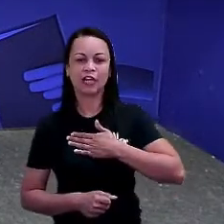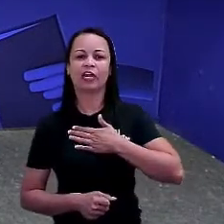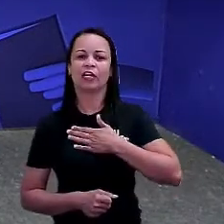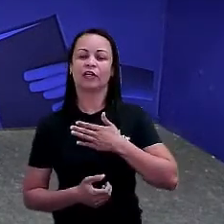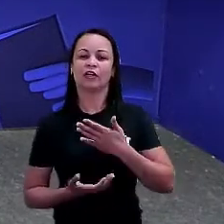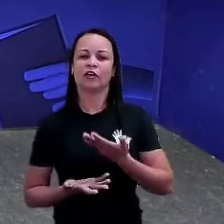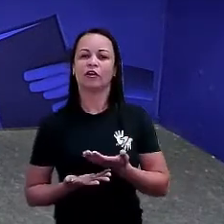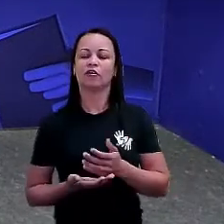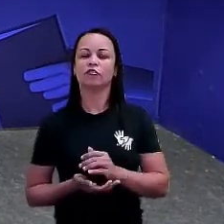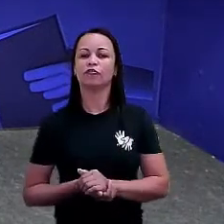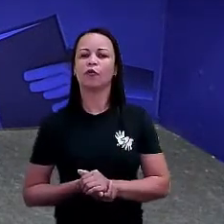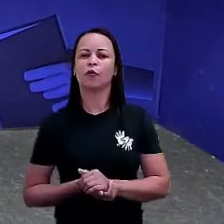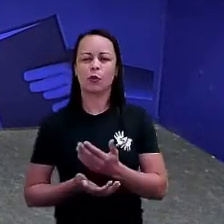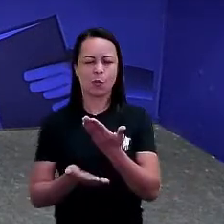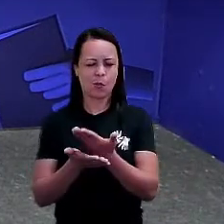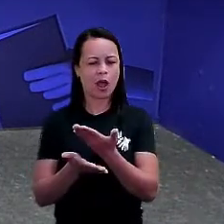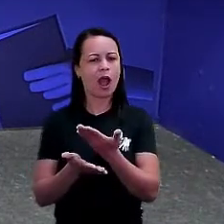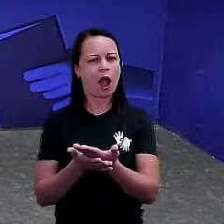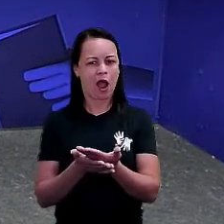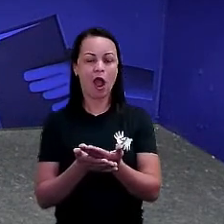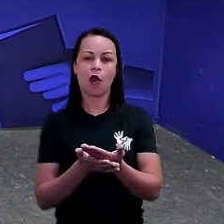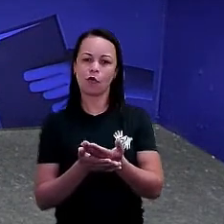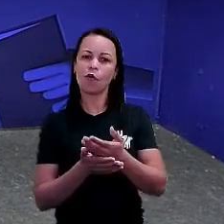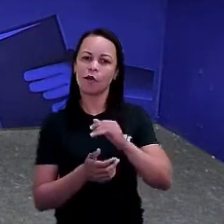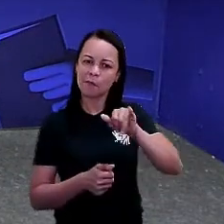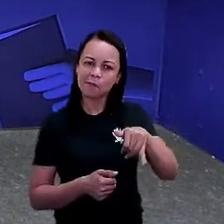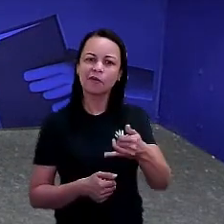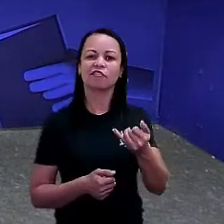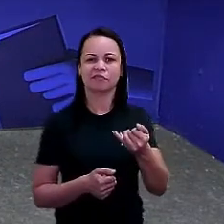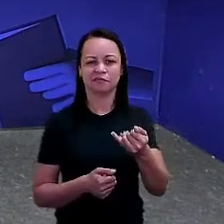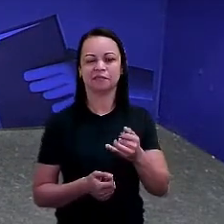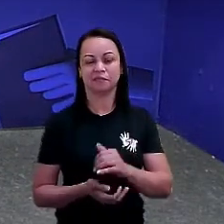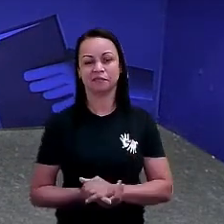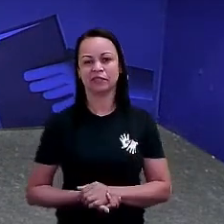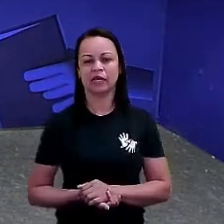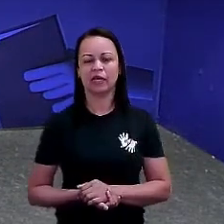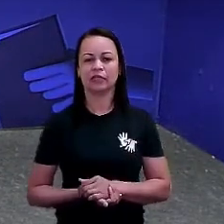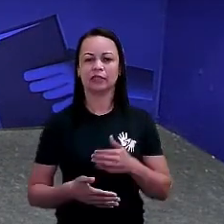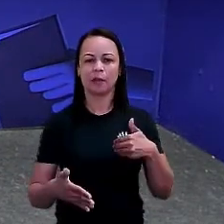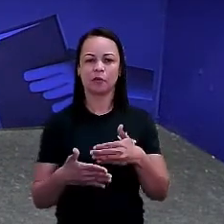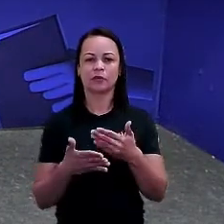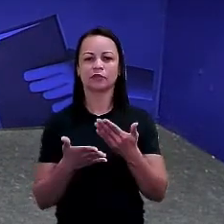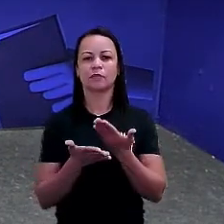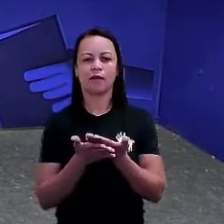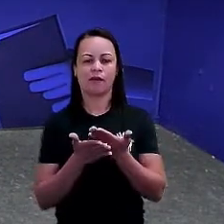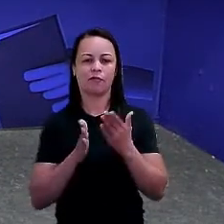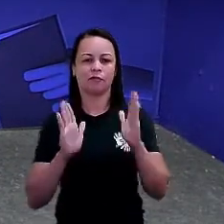uma aula bastante proveitosa. E até a próxima aula.